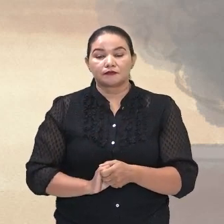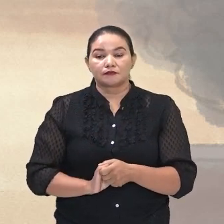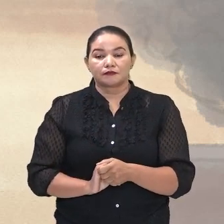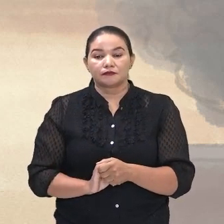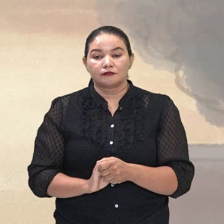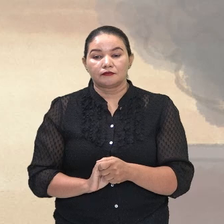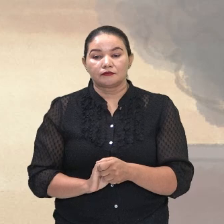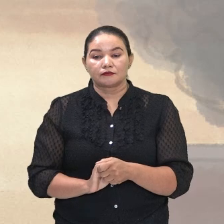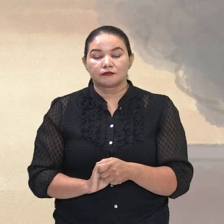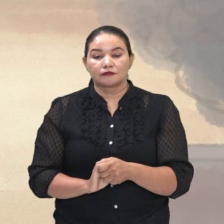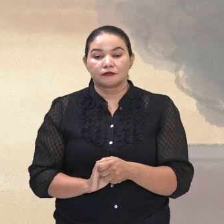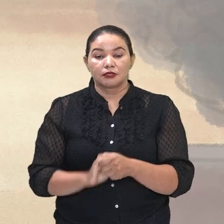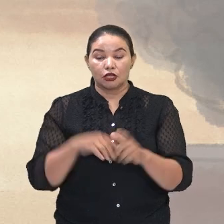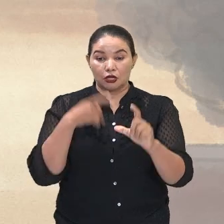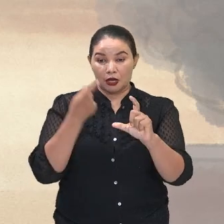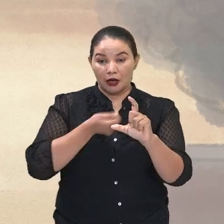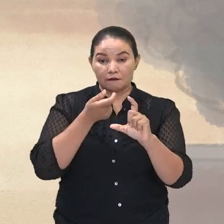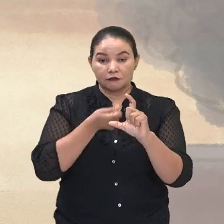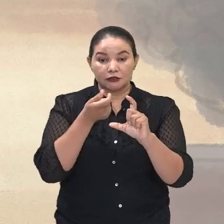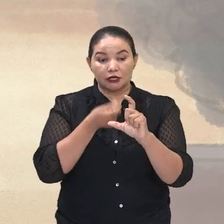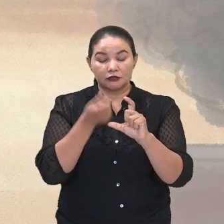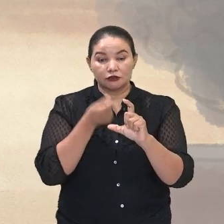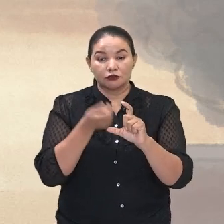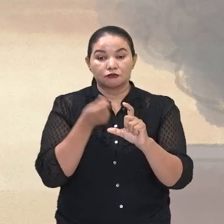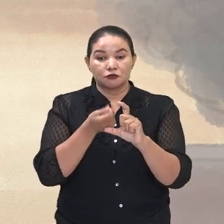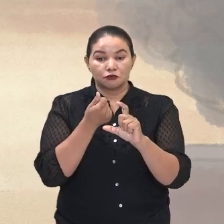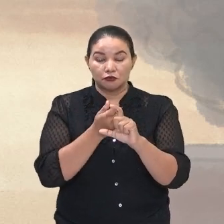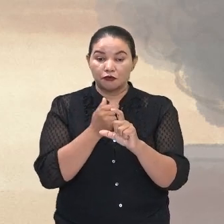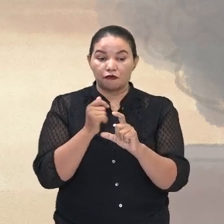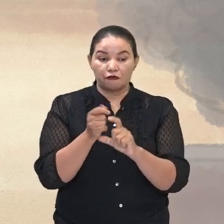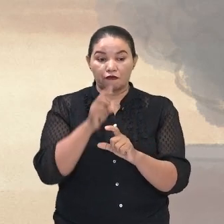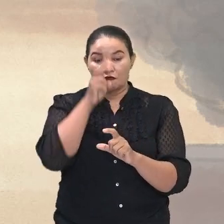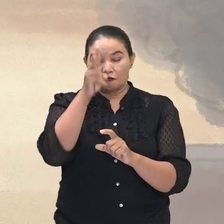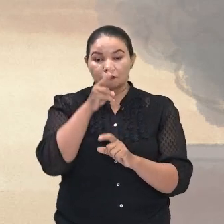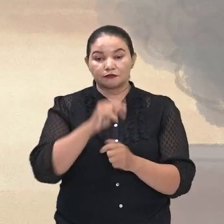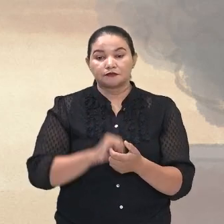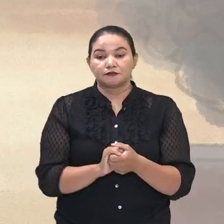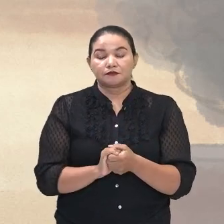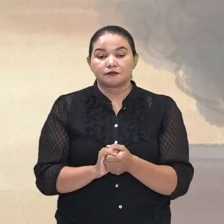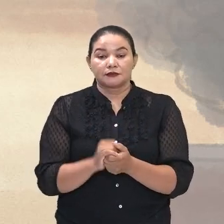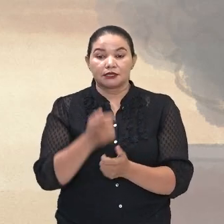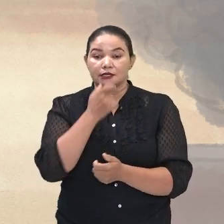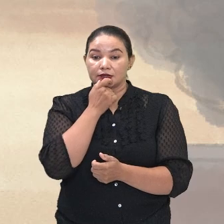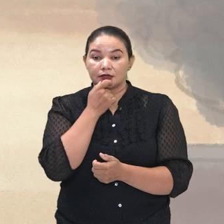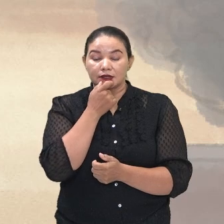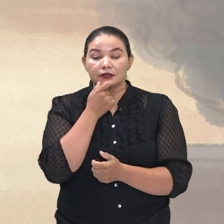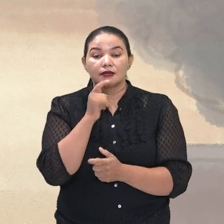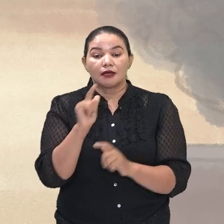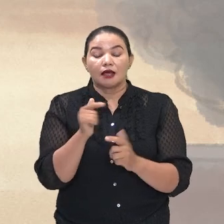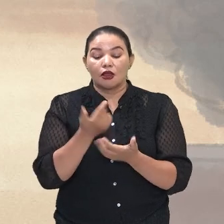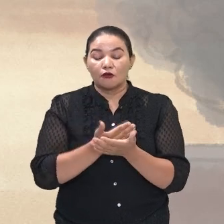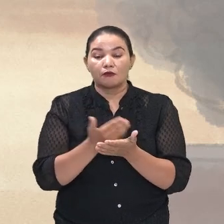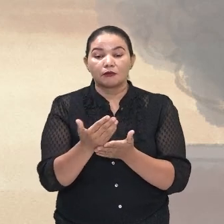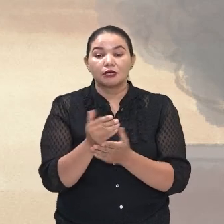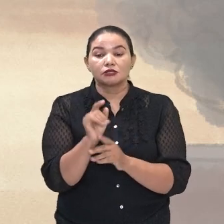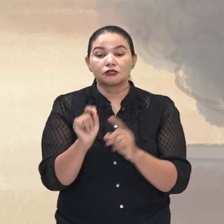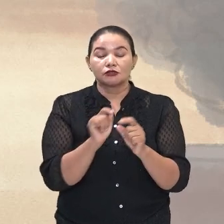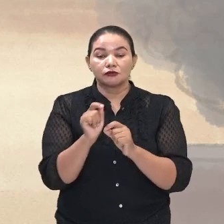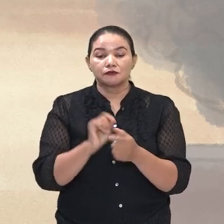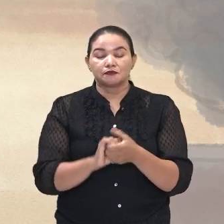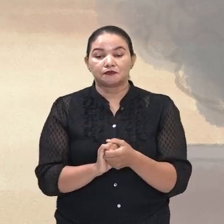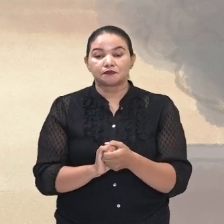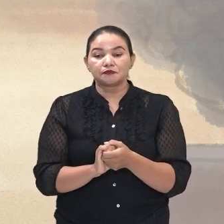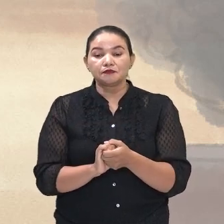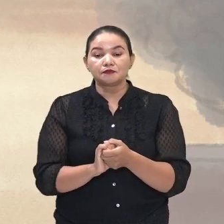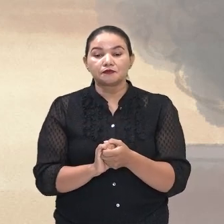o fortalecimento do capitalismo. Então, a Inglaterra, ela sai